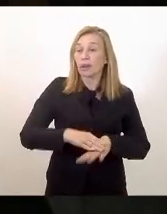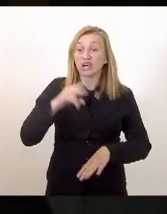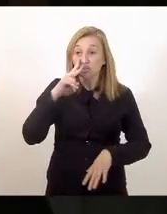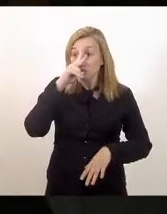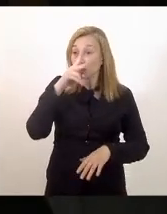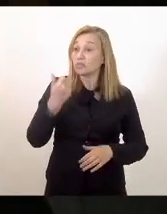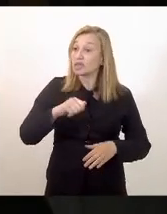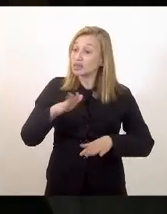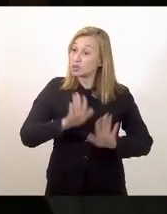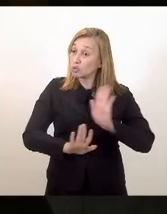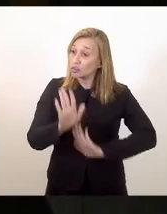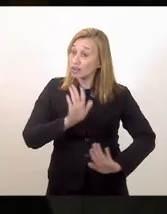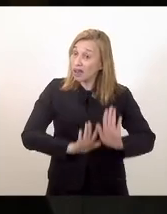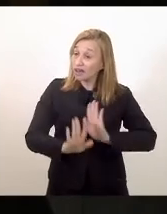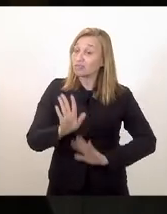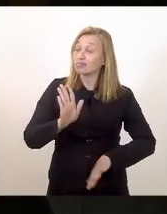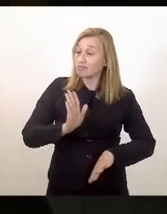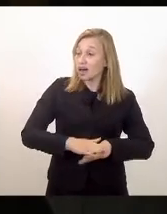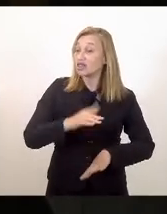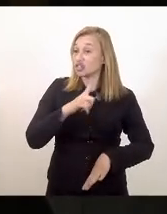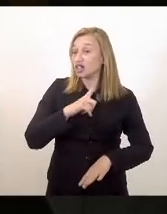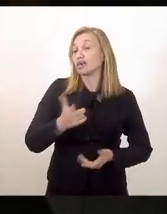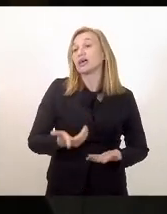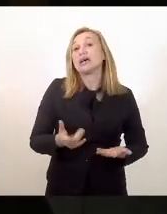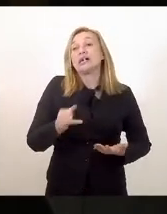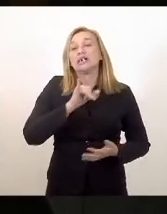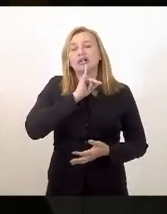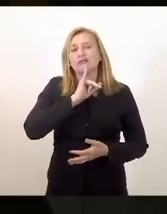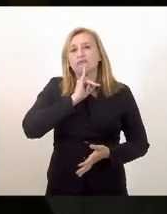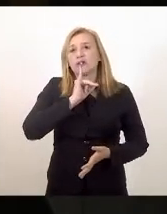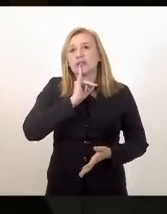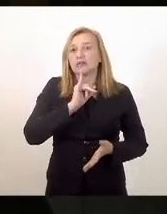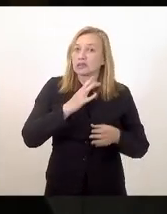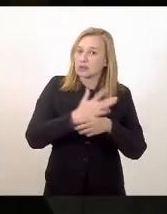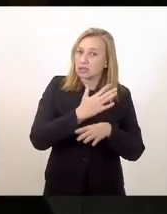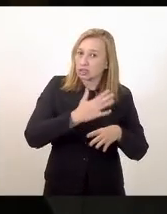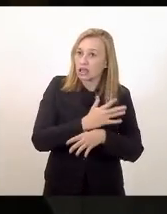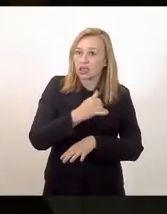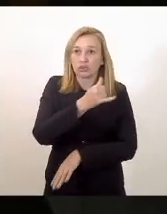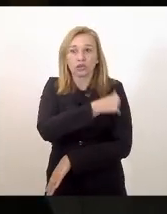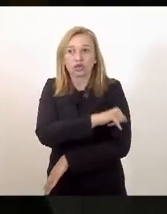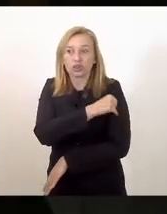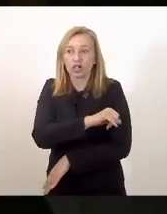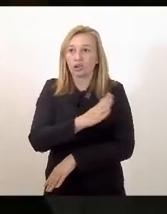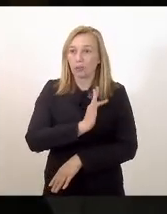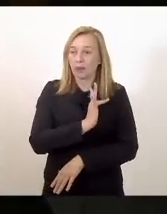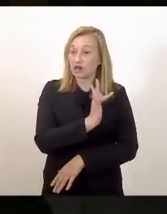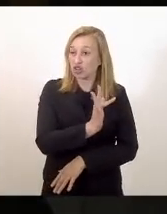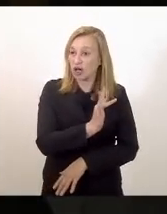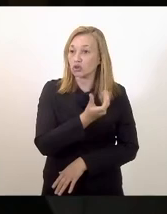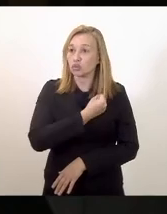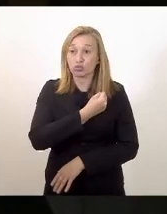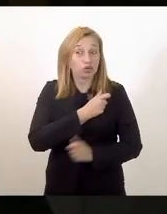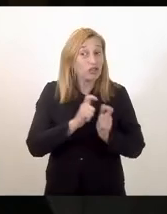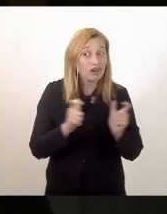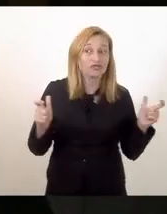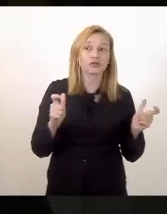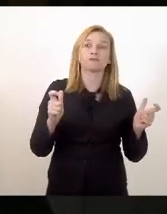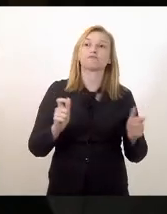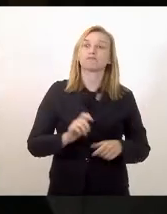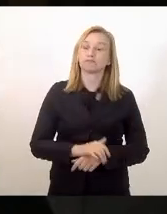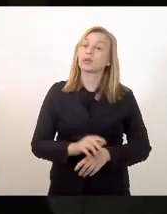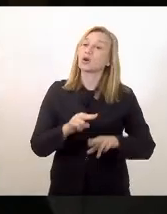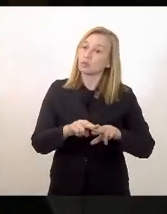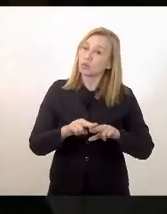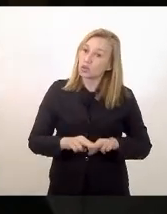os cuidados. Infelizmente, a cidade do Rio de Janeiro e boa parte da Baixada tiveram esse aumento. E por